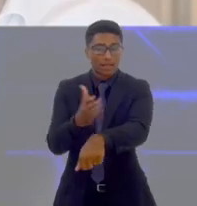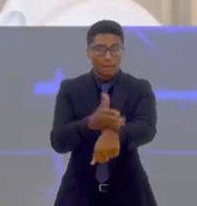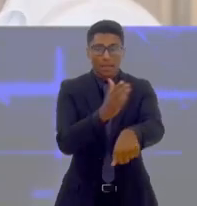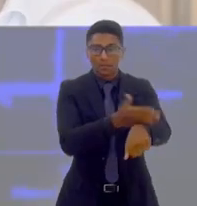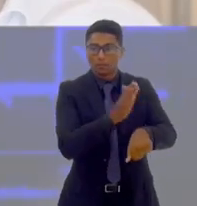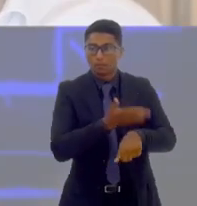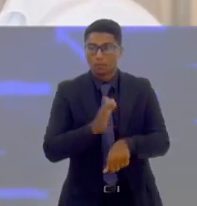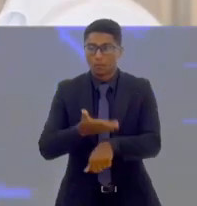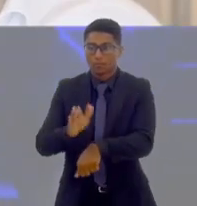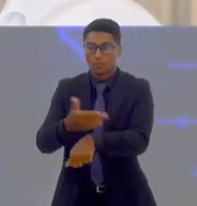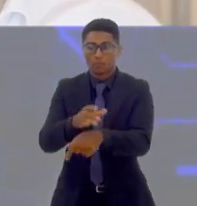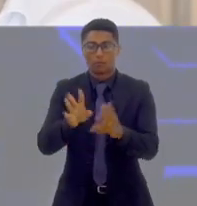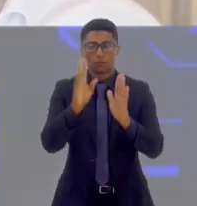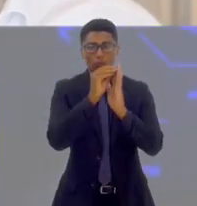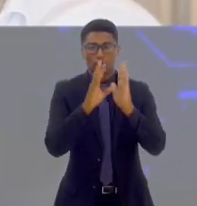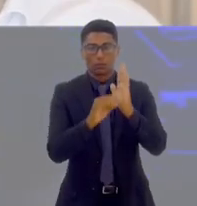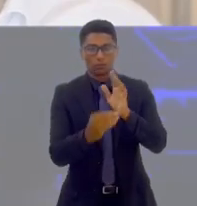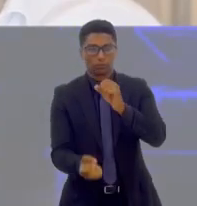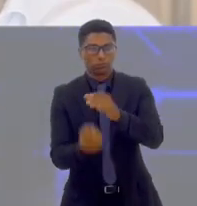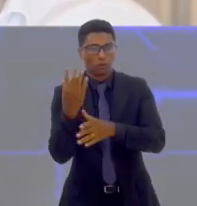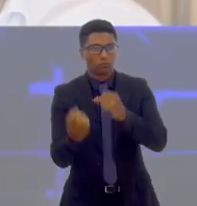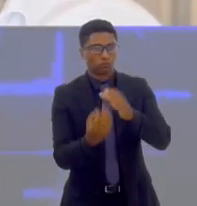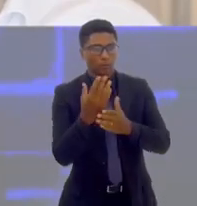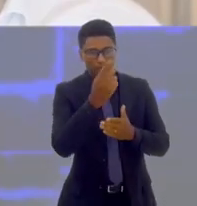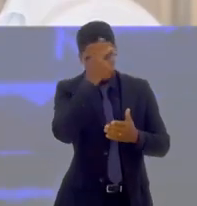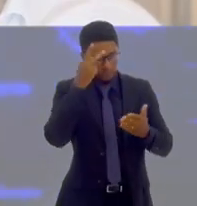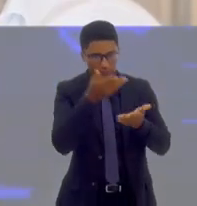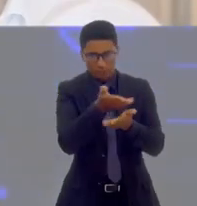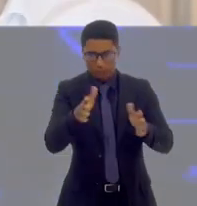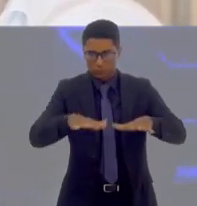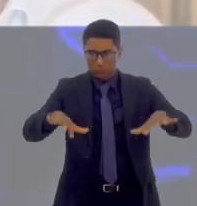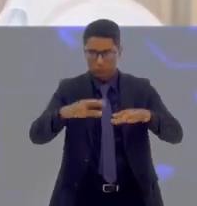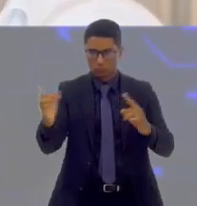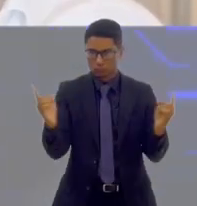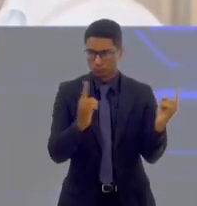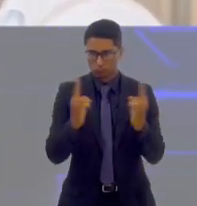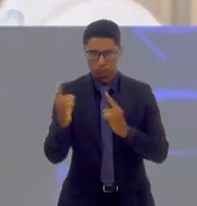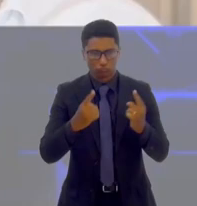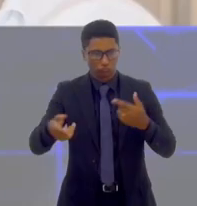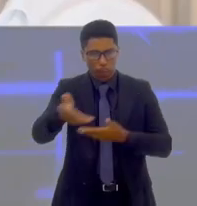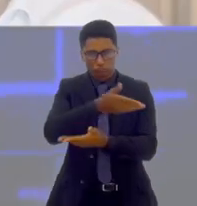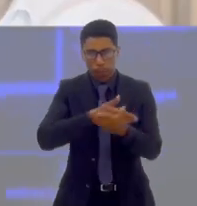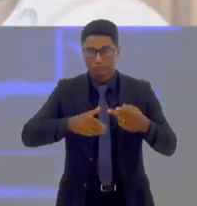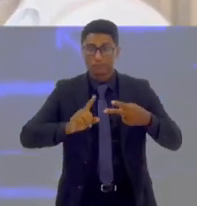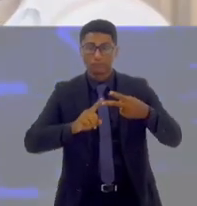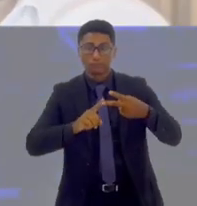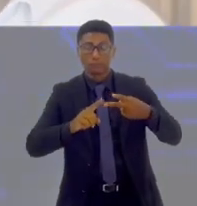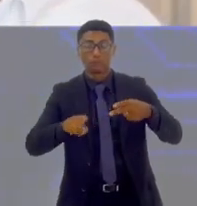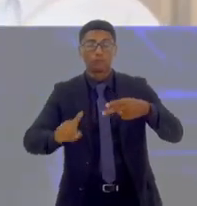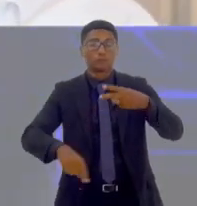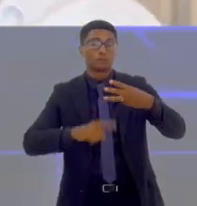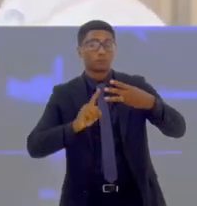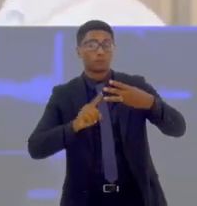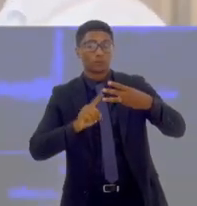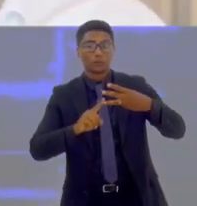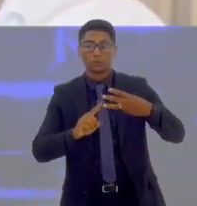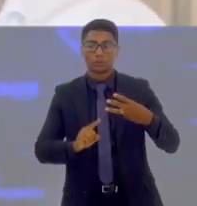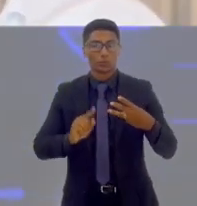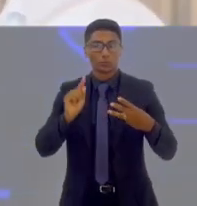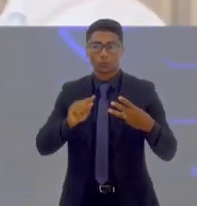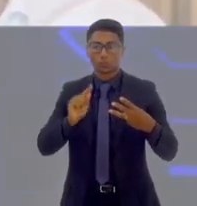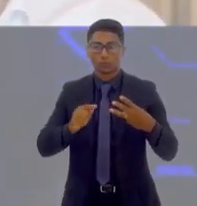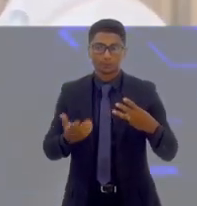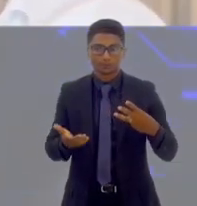criação de conteúdo para os nossos associados. E o terceiro pilar, que é o que mais nos interessa aqui